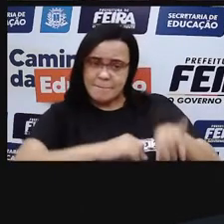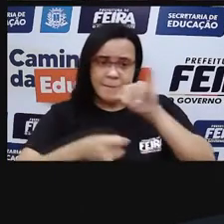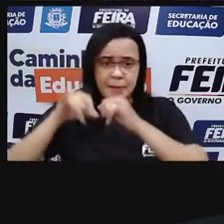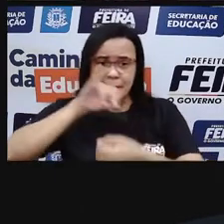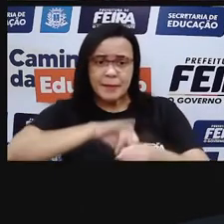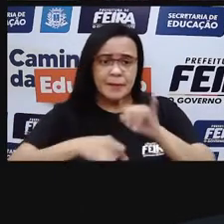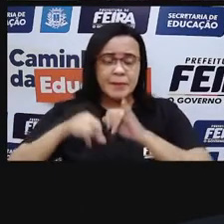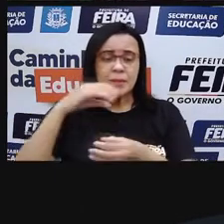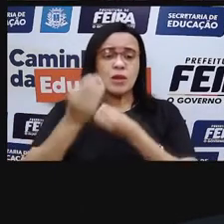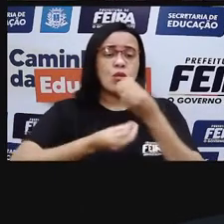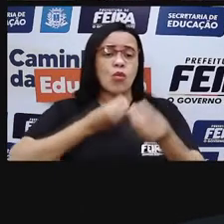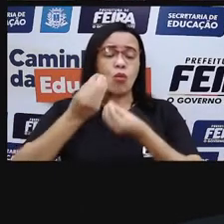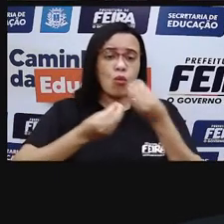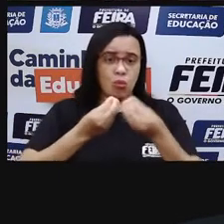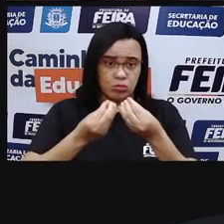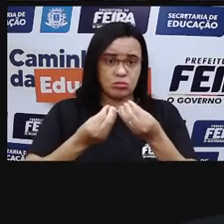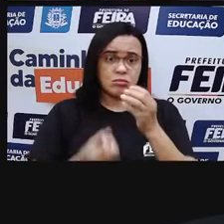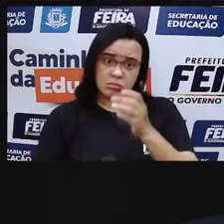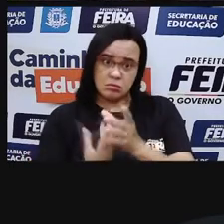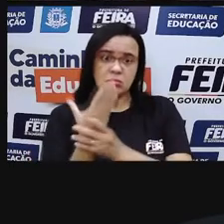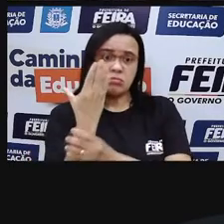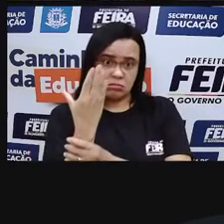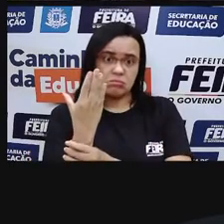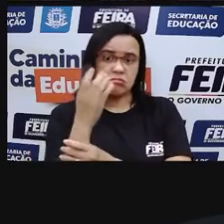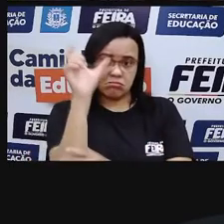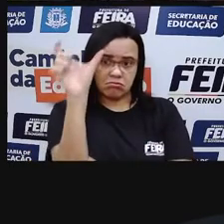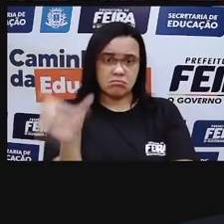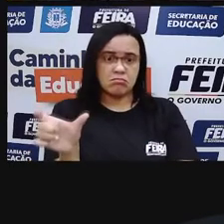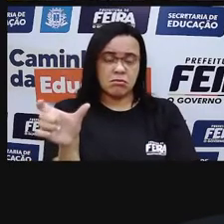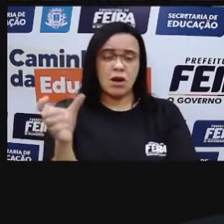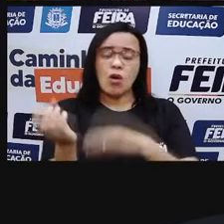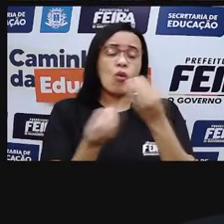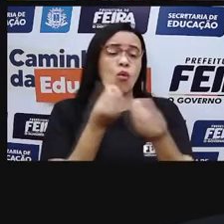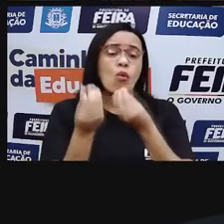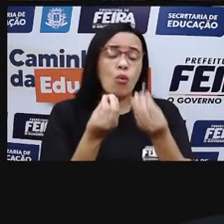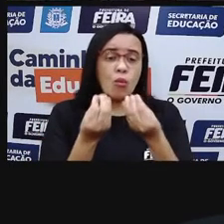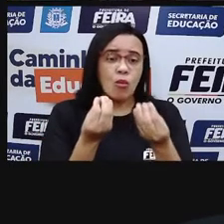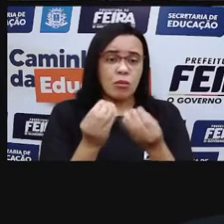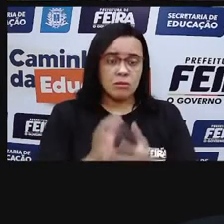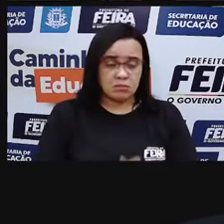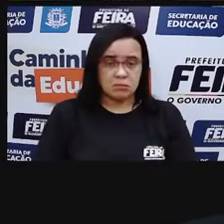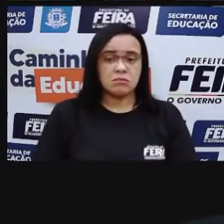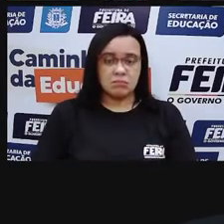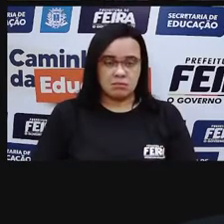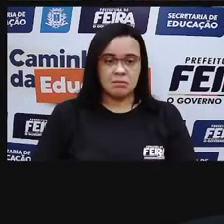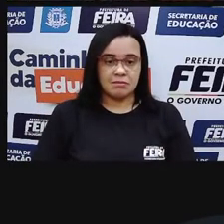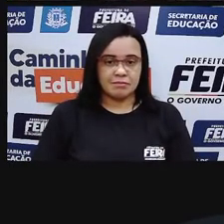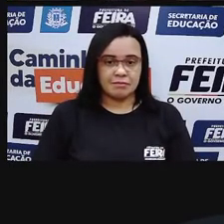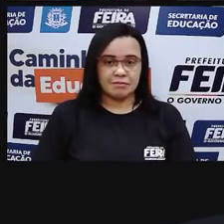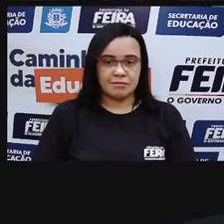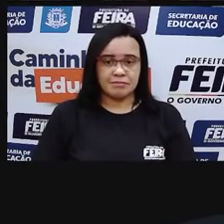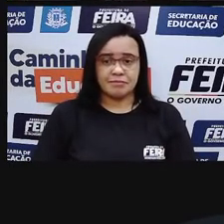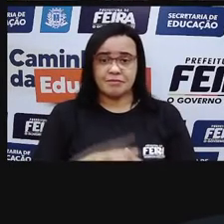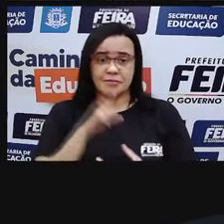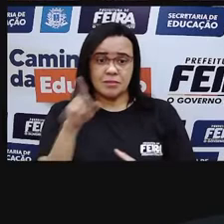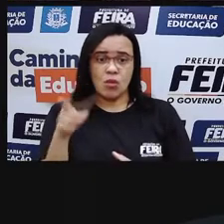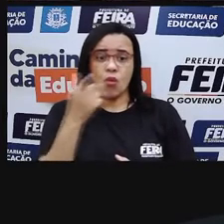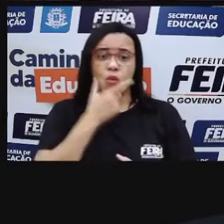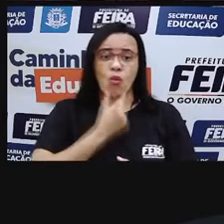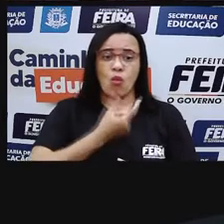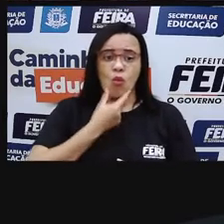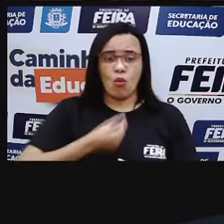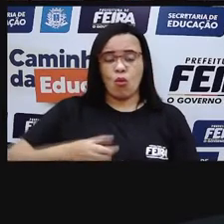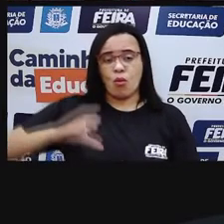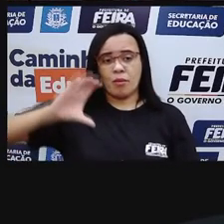humano, ele foi criado, né, de uma maneira, vamos dizer assim, entre aspas, inusitada. Esse cientista